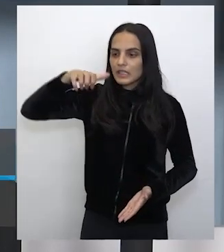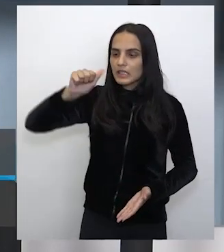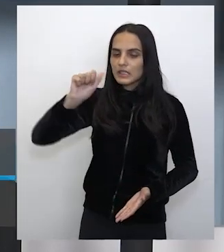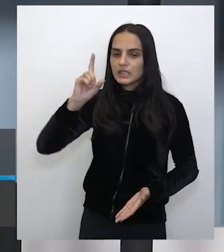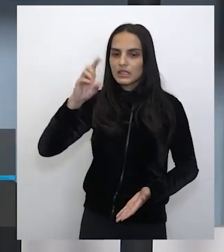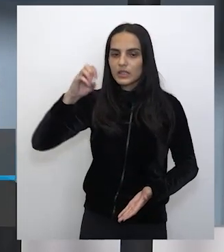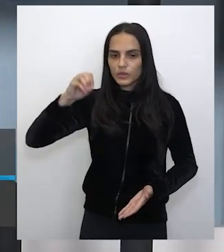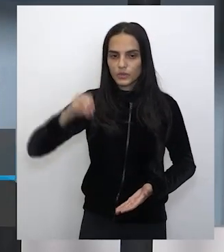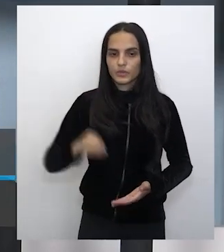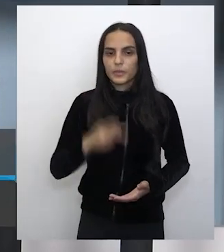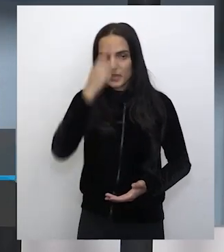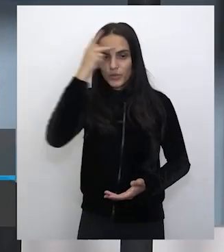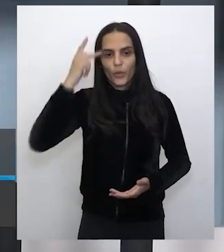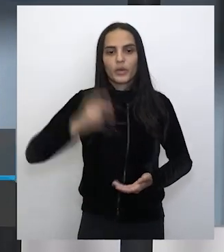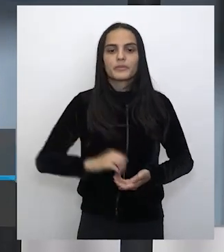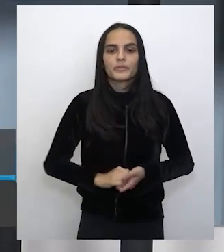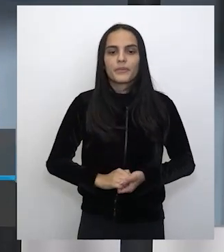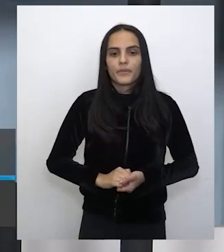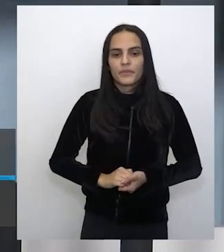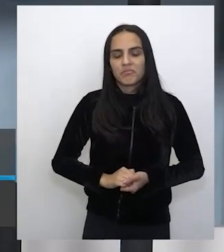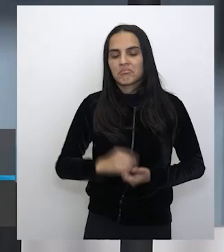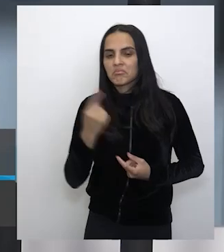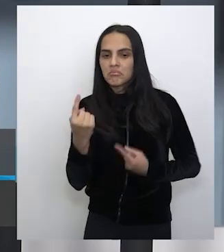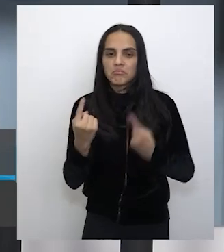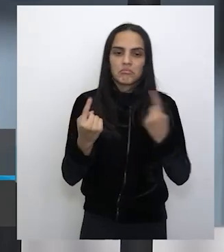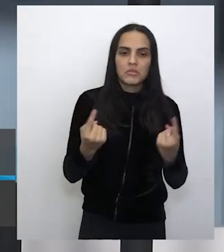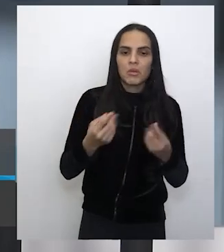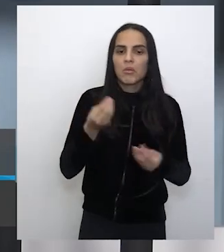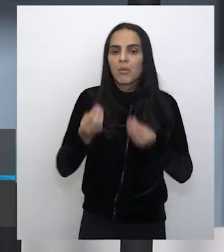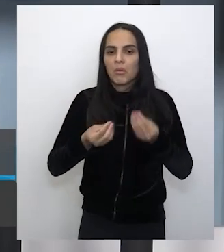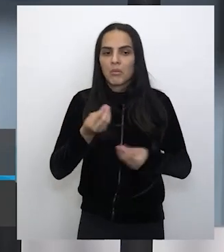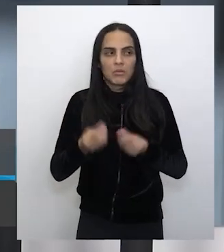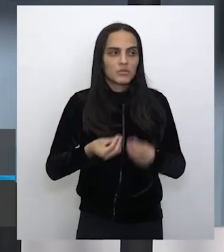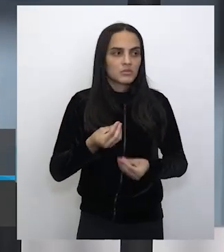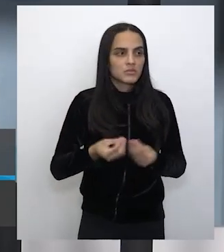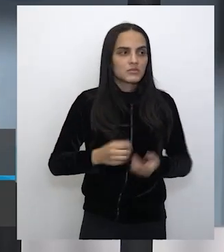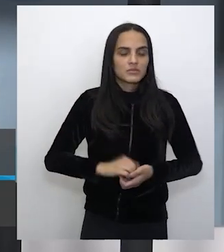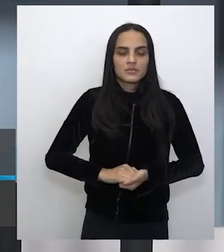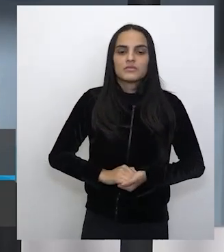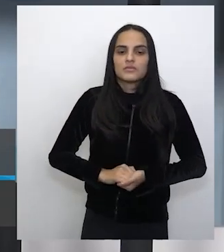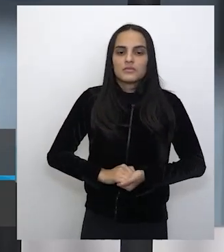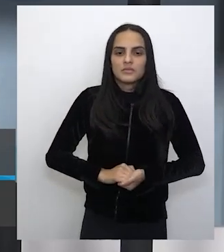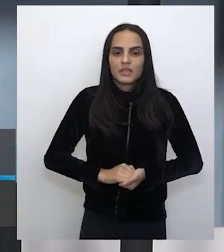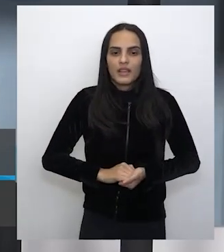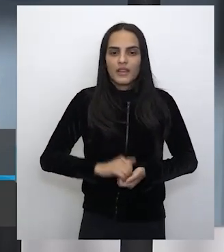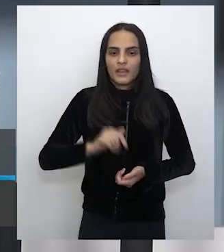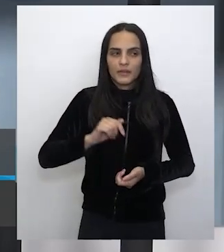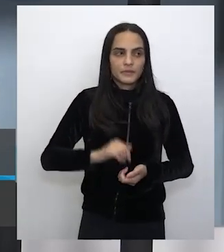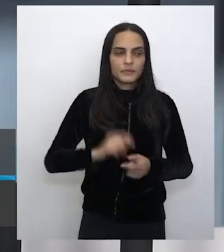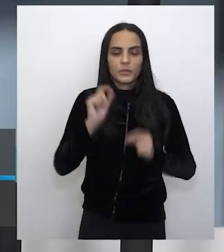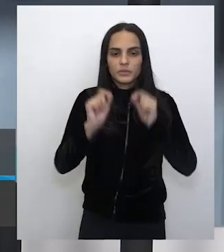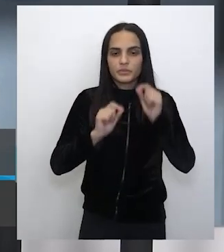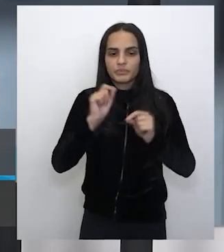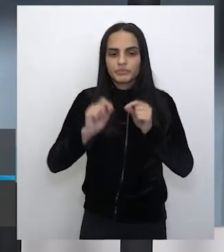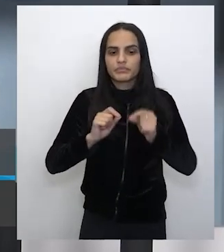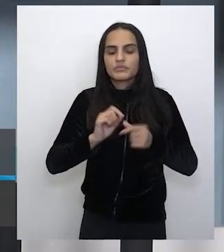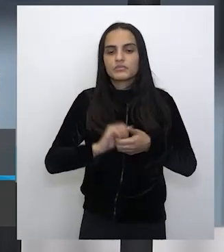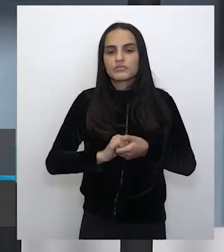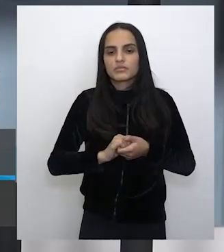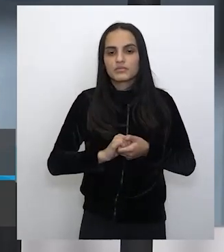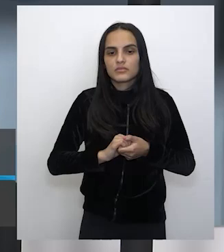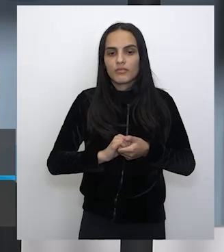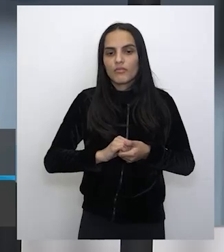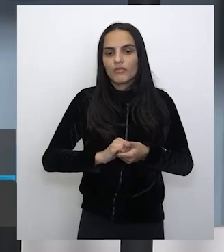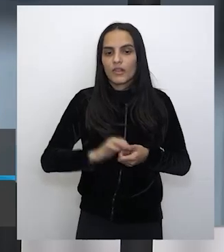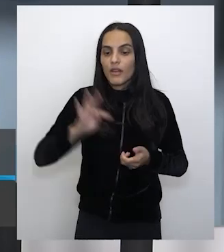assim, né? Fernando Pessoa, Álvaro de Campos. É um heterônimo. O que é um heterônimo, professora?